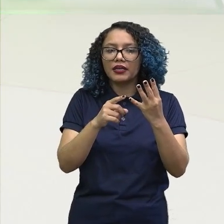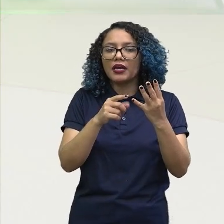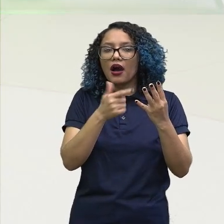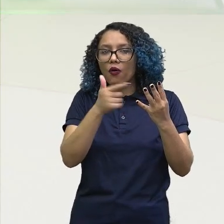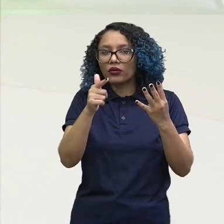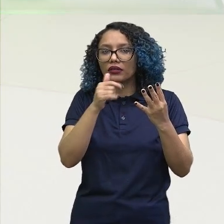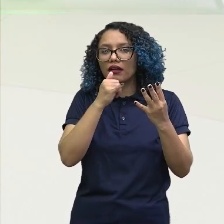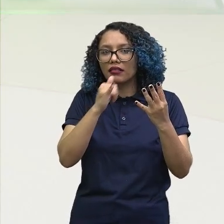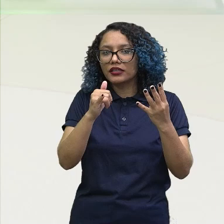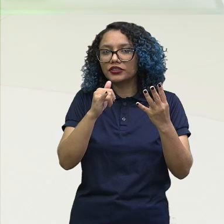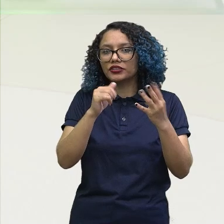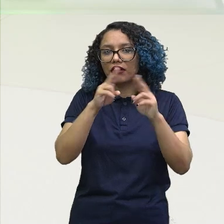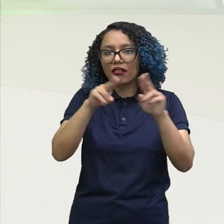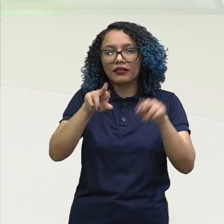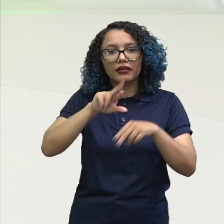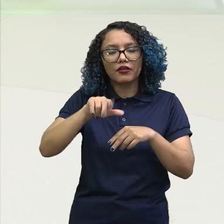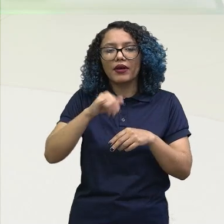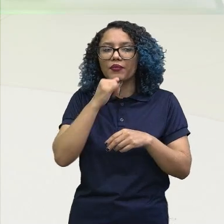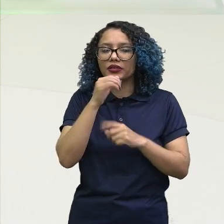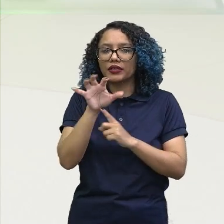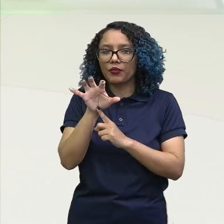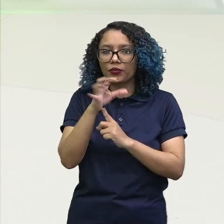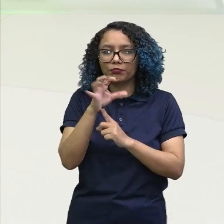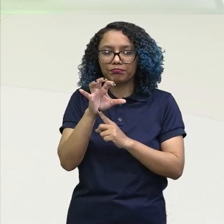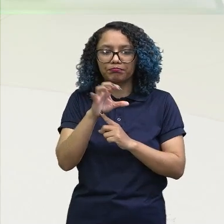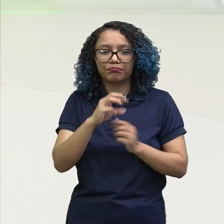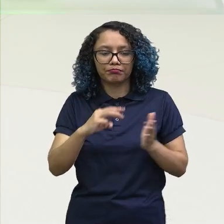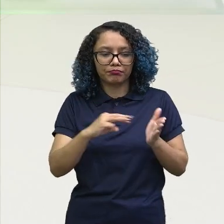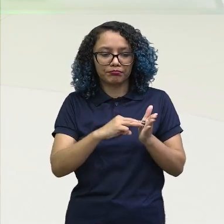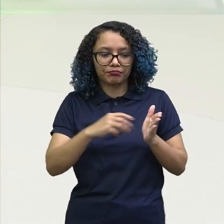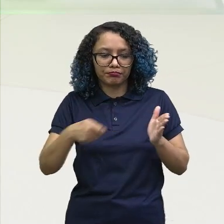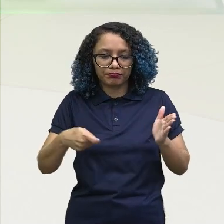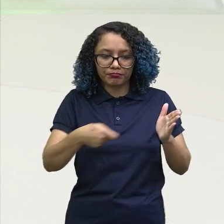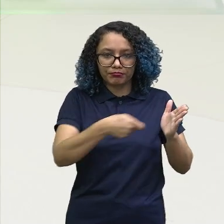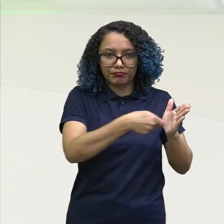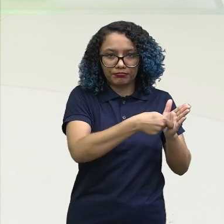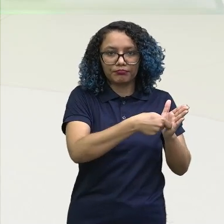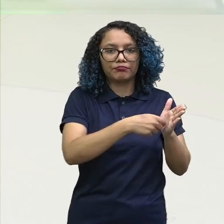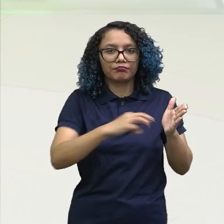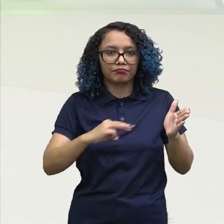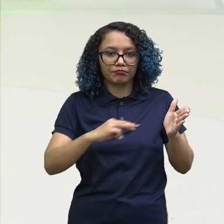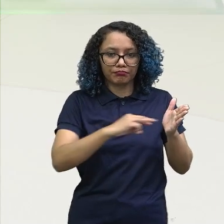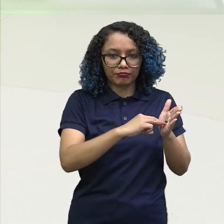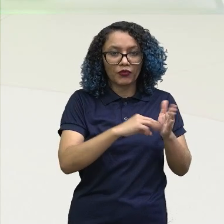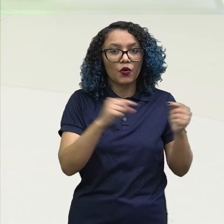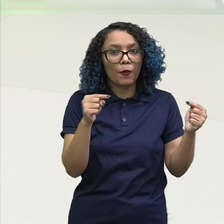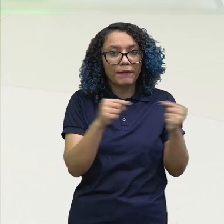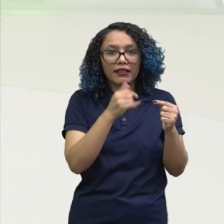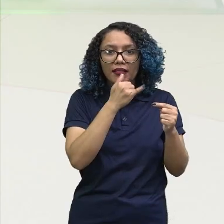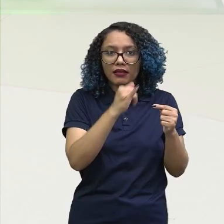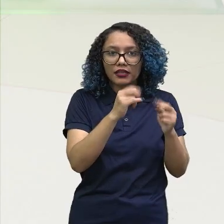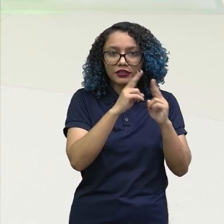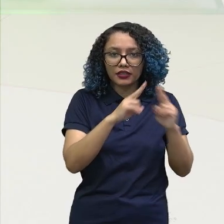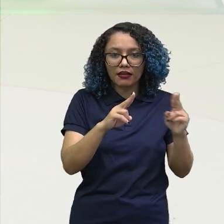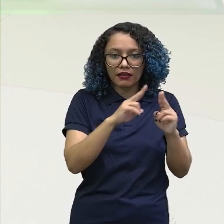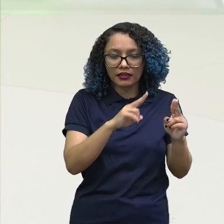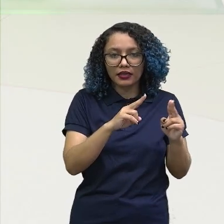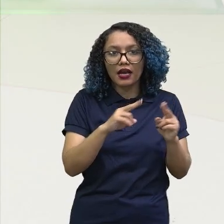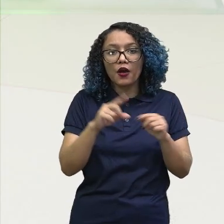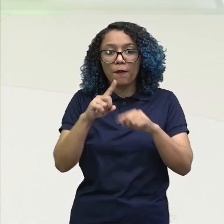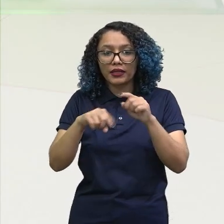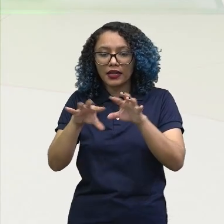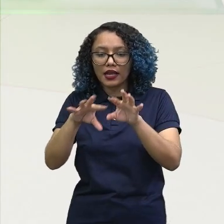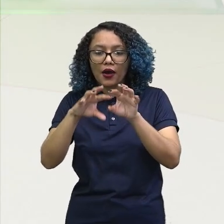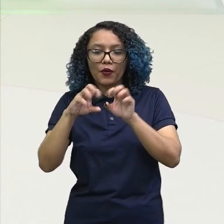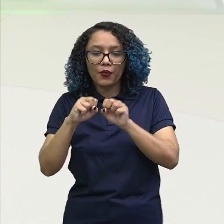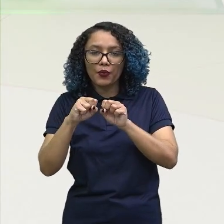elétrica. Imaginem aí o ventilador, liguei na tomada, energia elétrica. Logo o receptor é o ventilador e